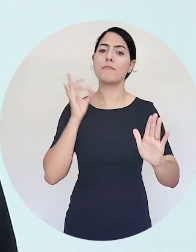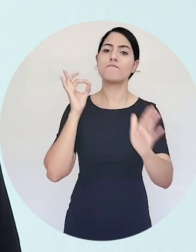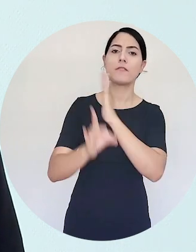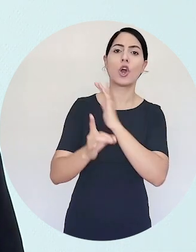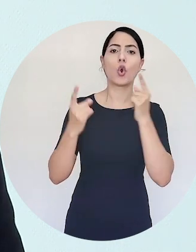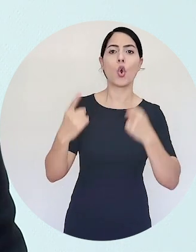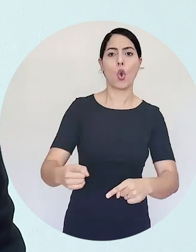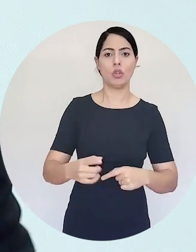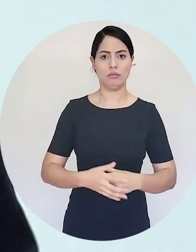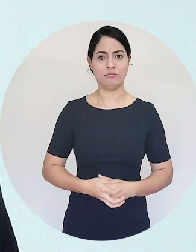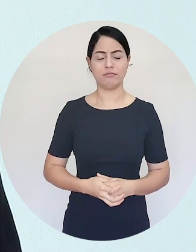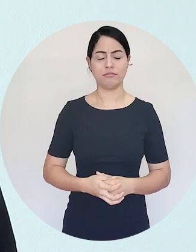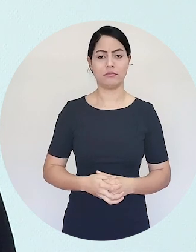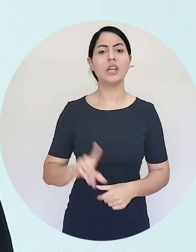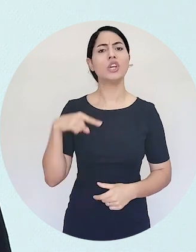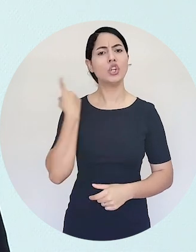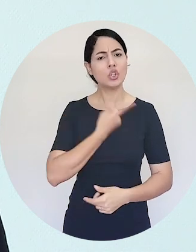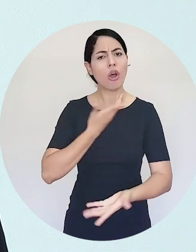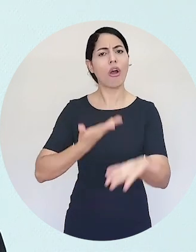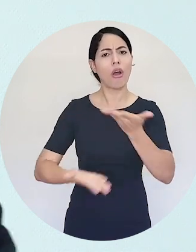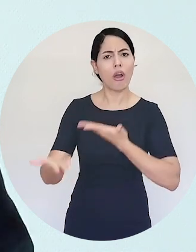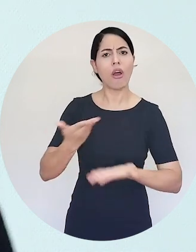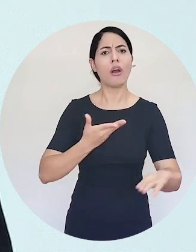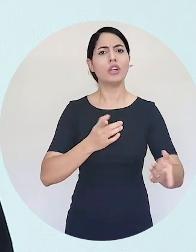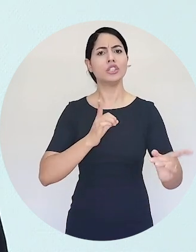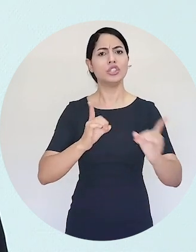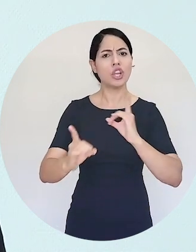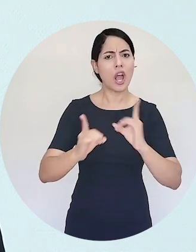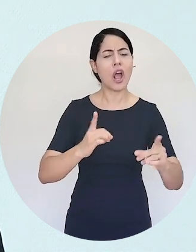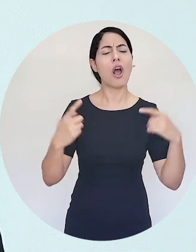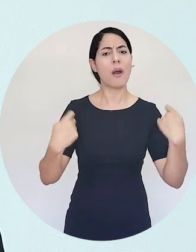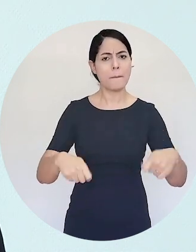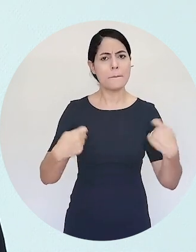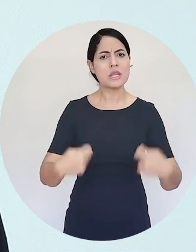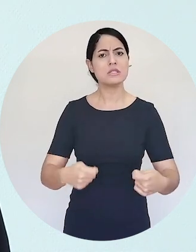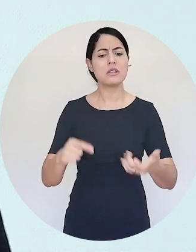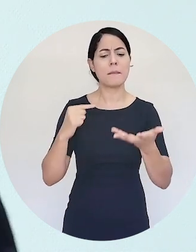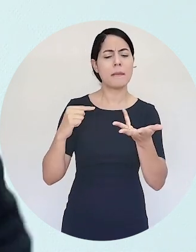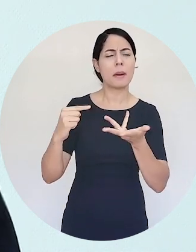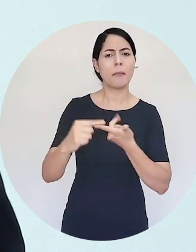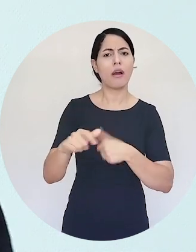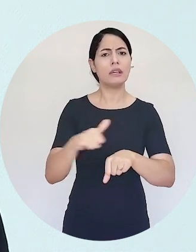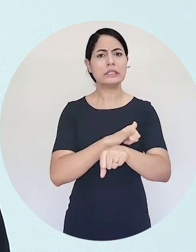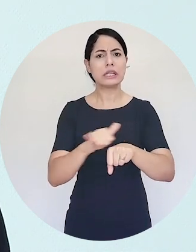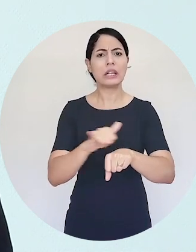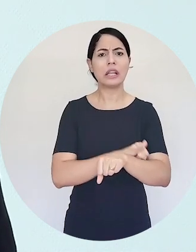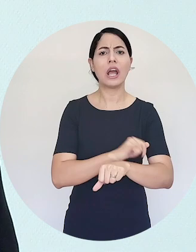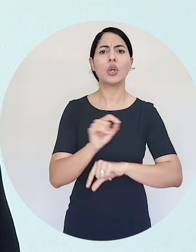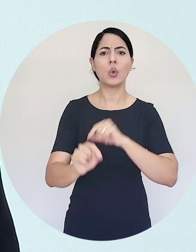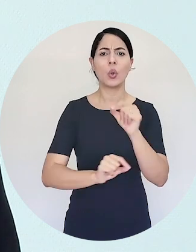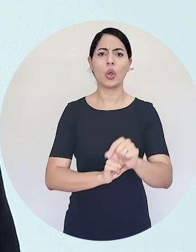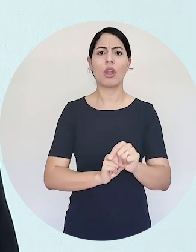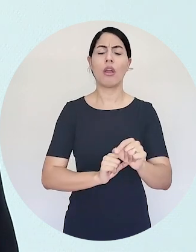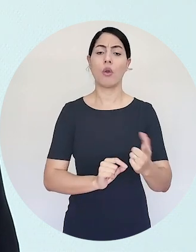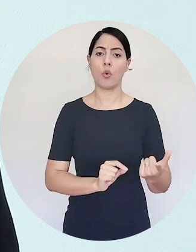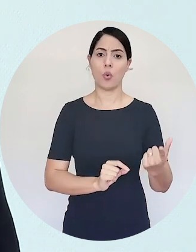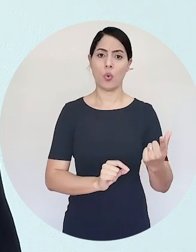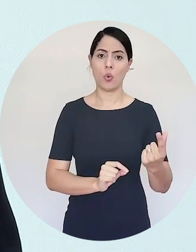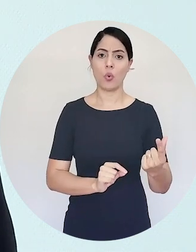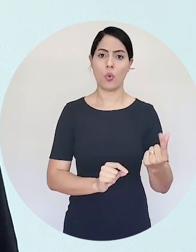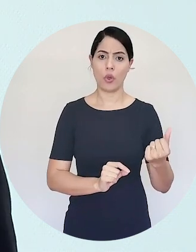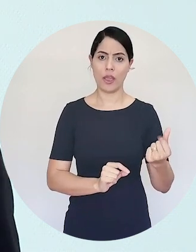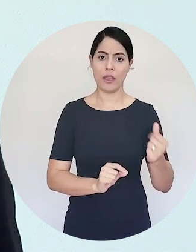proposta, e nós vamos trabalhar, claro, e estamos aqui dispostos a dialogar por alternativas que garantam o